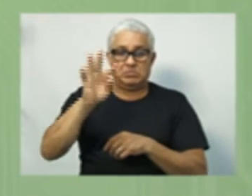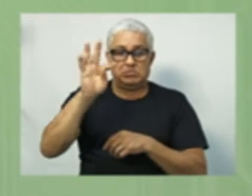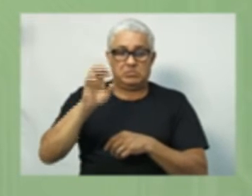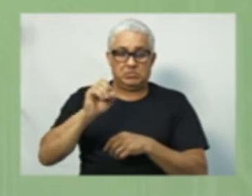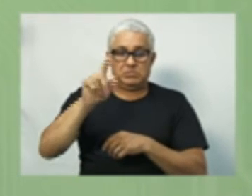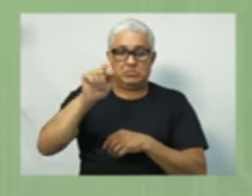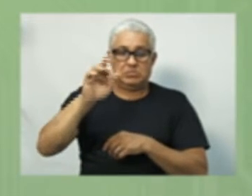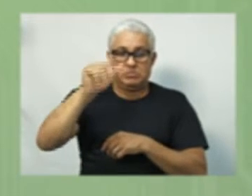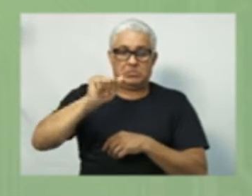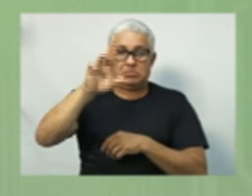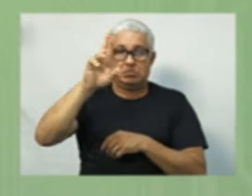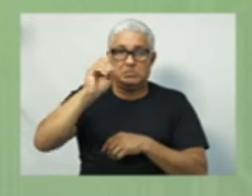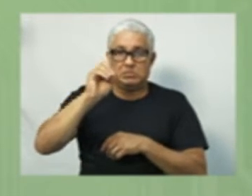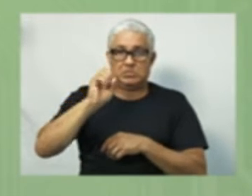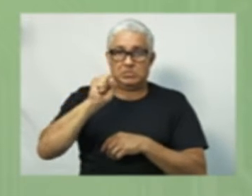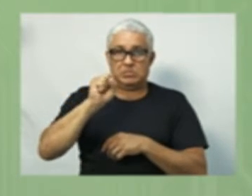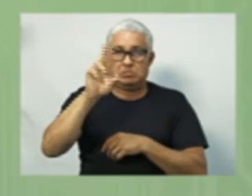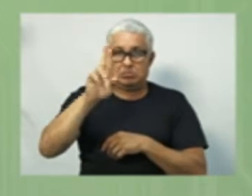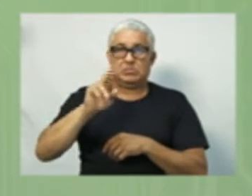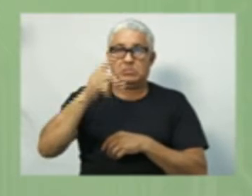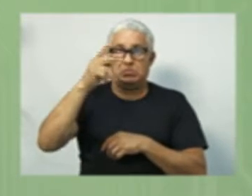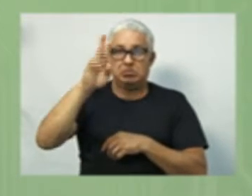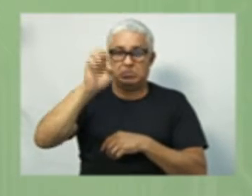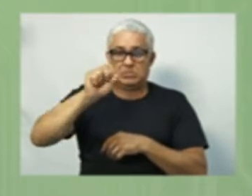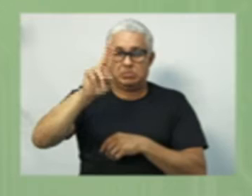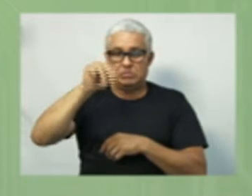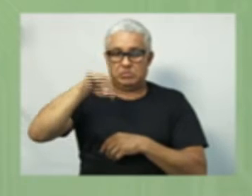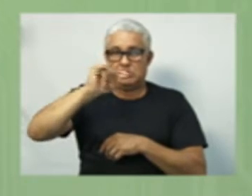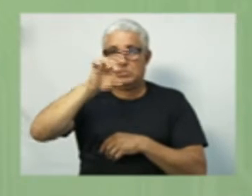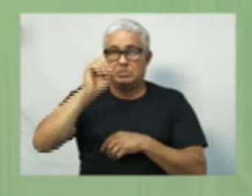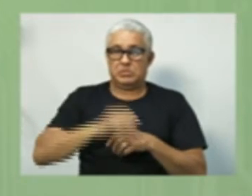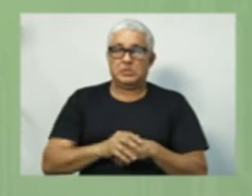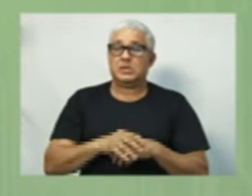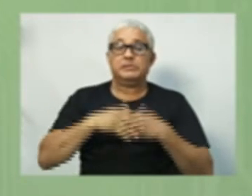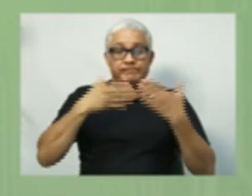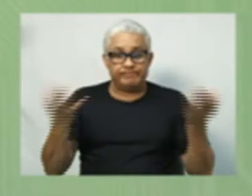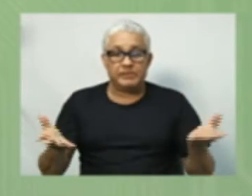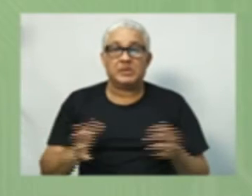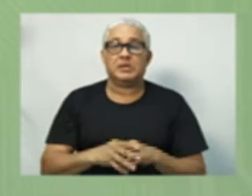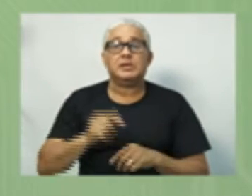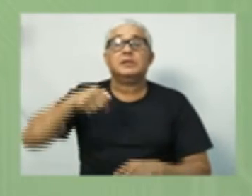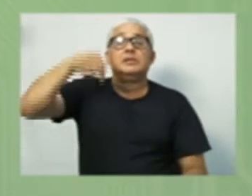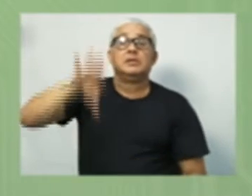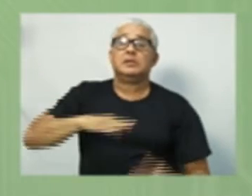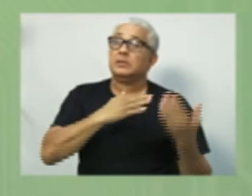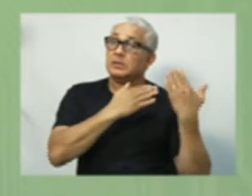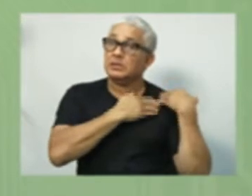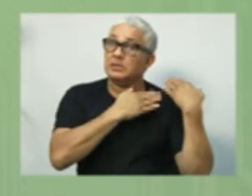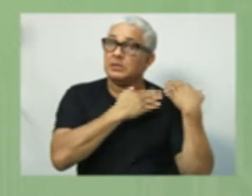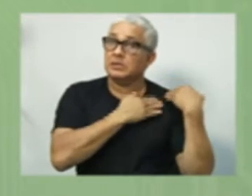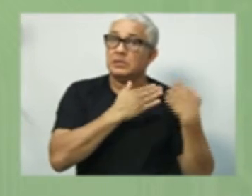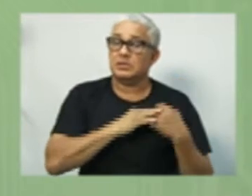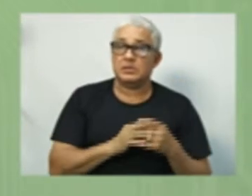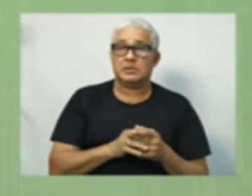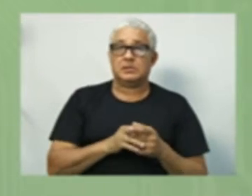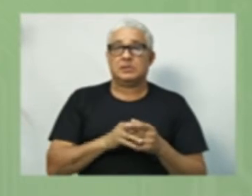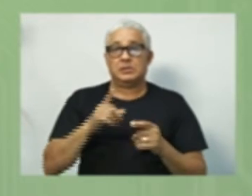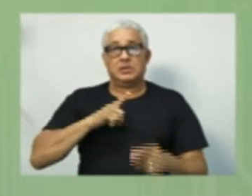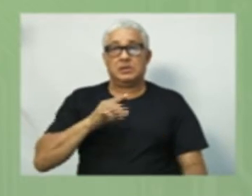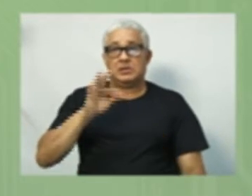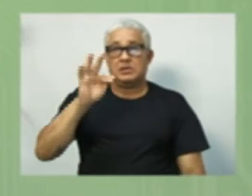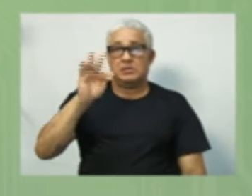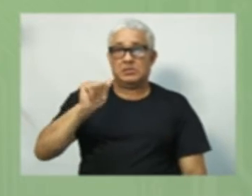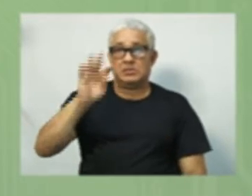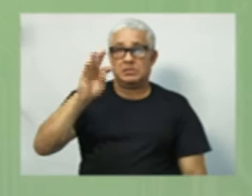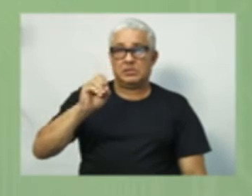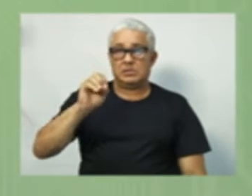ao contribuinte ou ao responsável. E ele quer saber exatamente o quê? Quem é o responsável cujo fato gerador? Quem vai